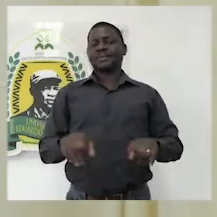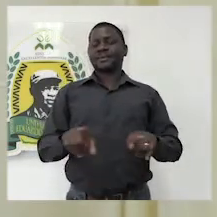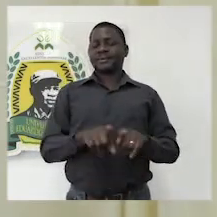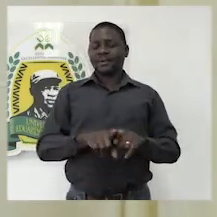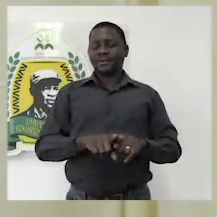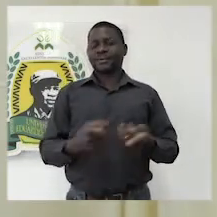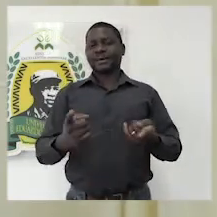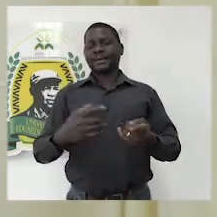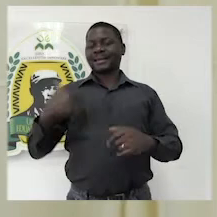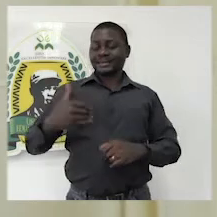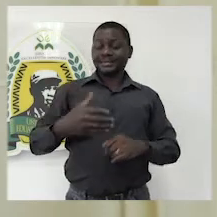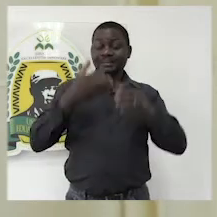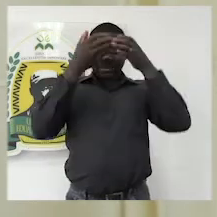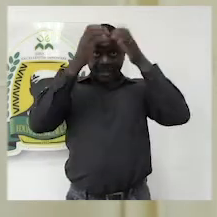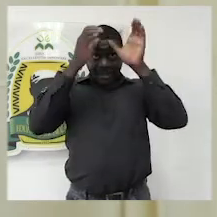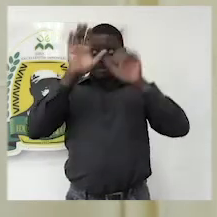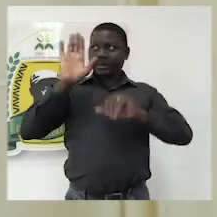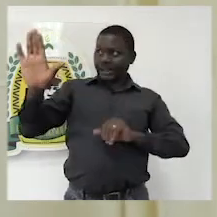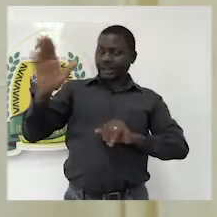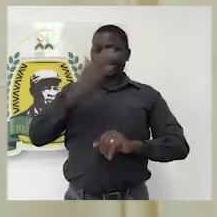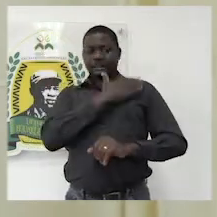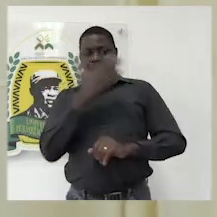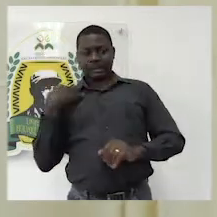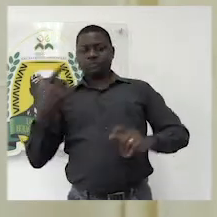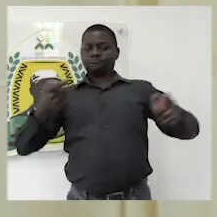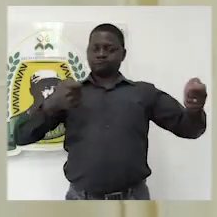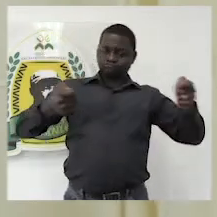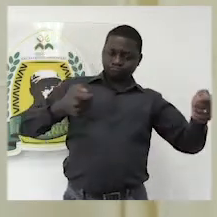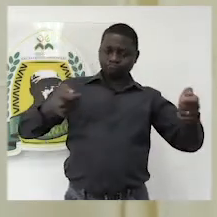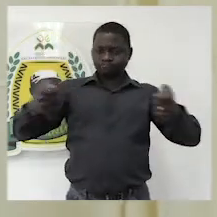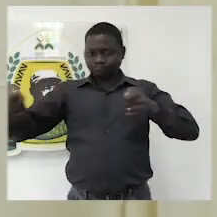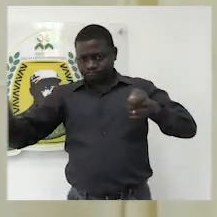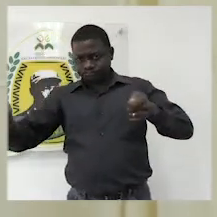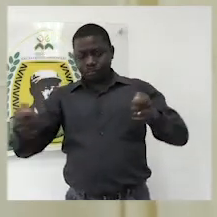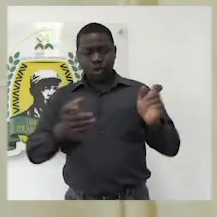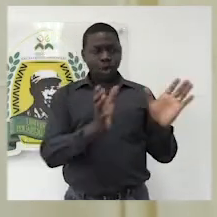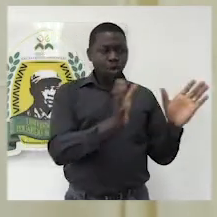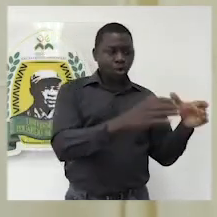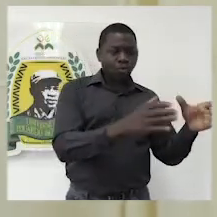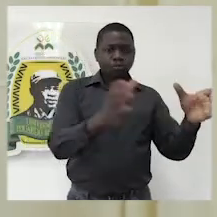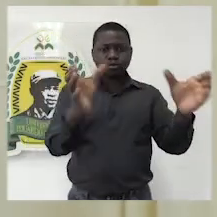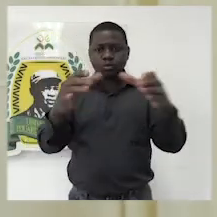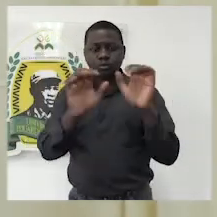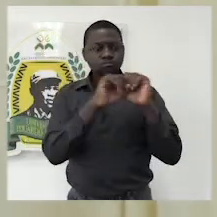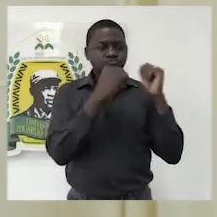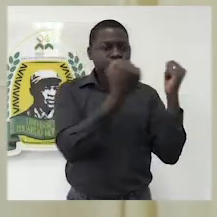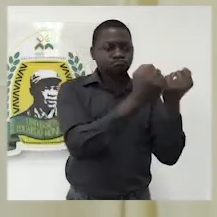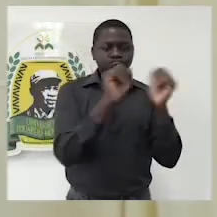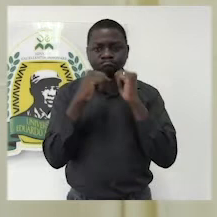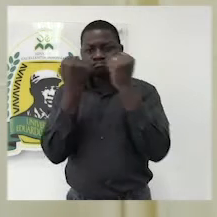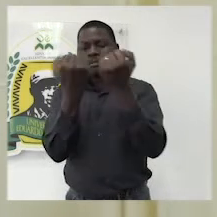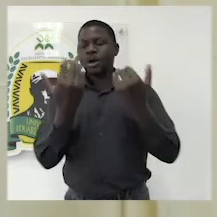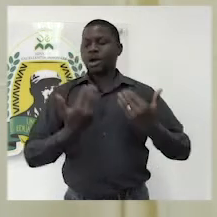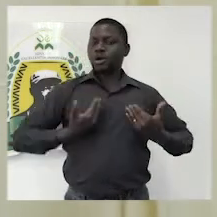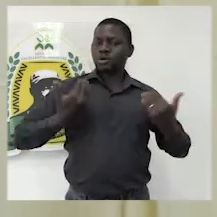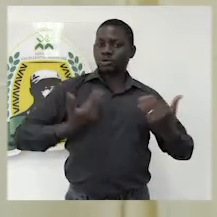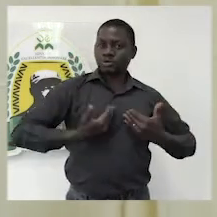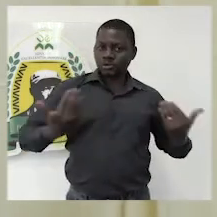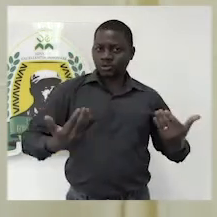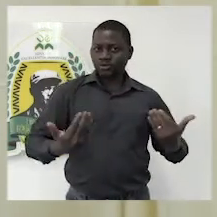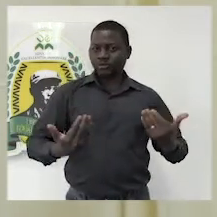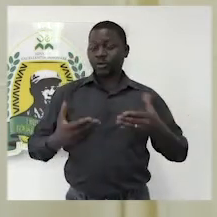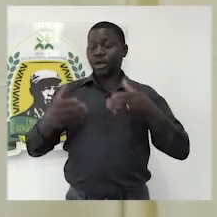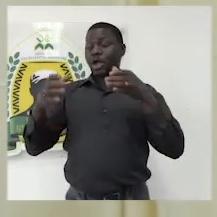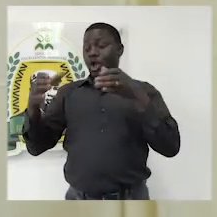sempre pela sua capacidade de liderança nos movimentos associativos e juvenis,